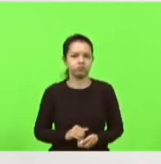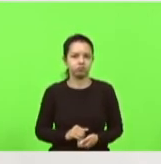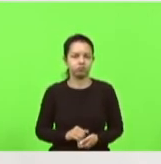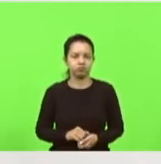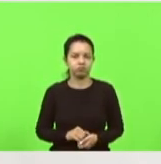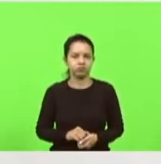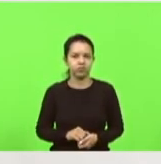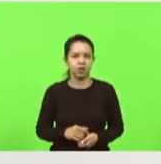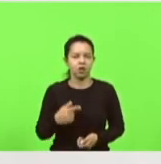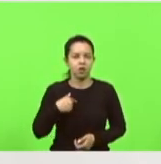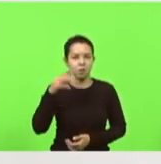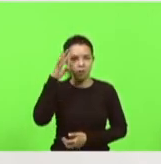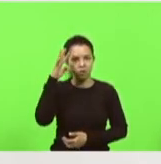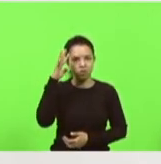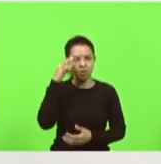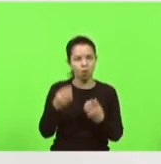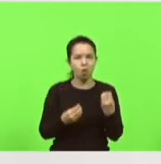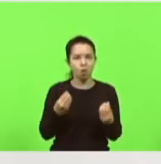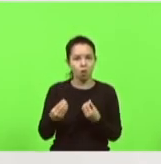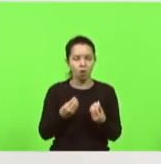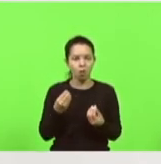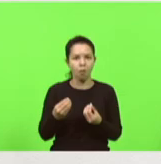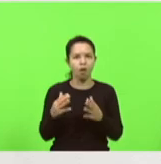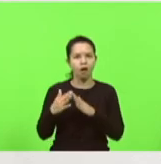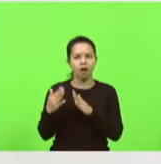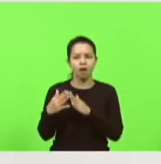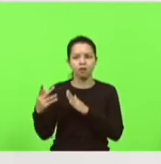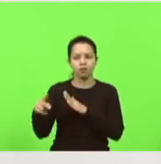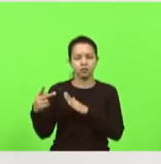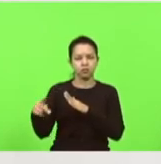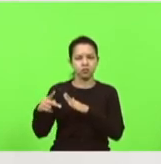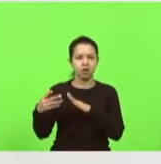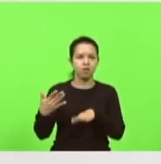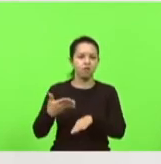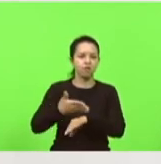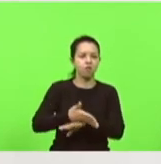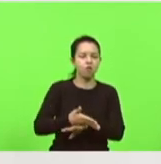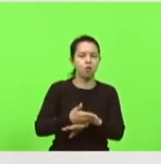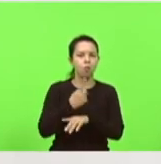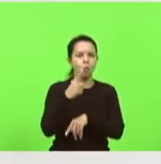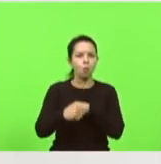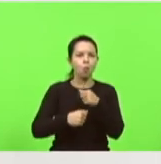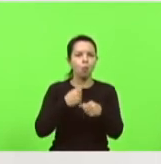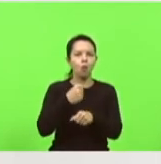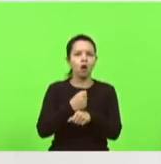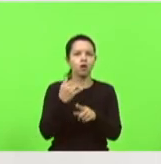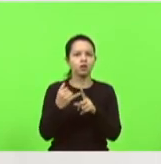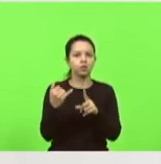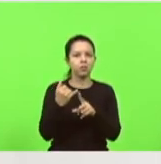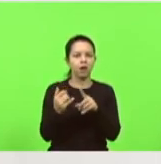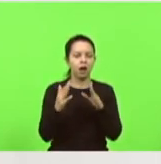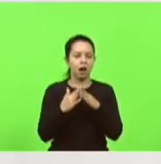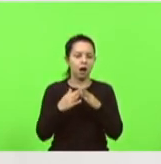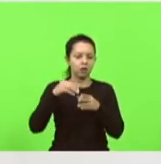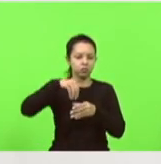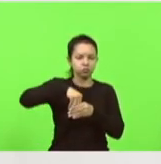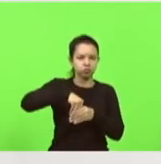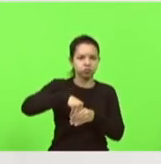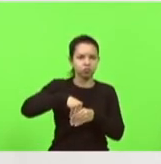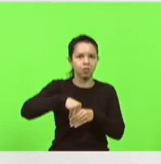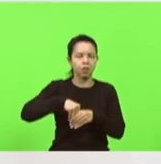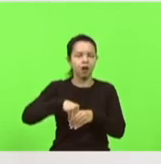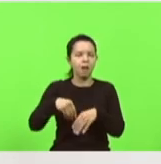Eu fico imaginando como é que foi a saída de casa deles, deputado Berlanda, depois de um ano e meio quase enclausurado em casa, branquinhos,